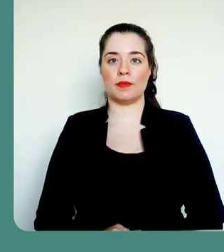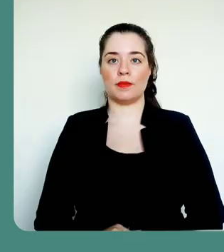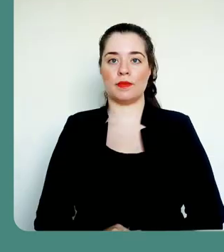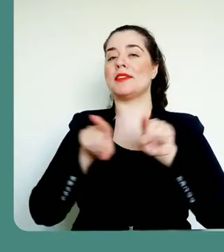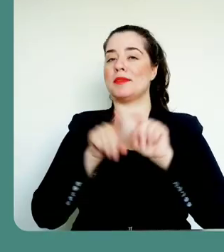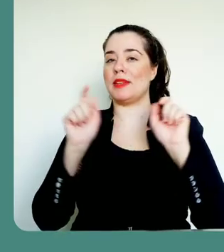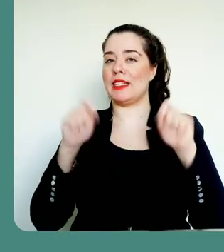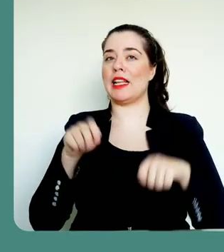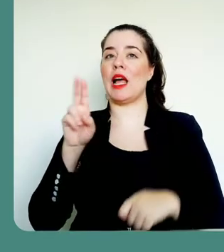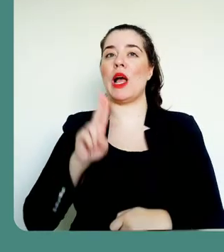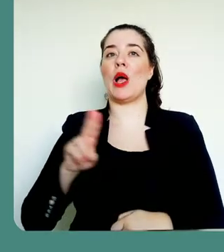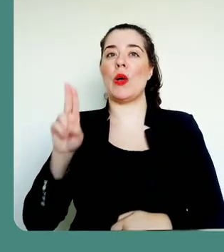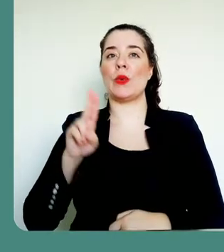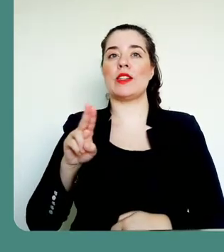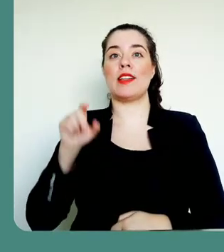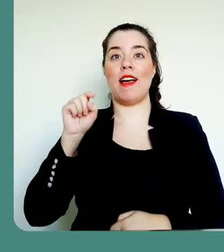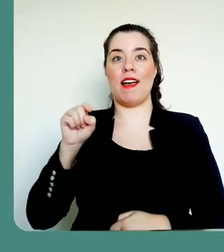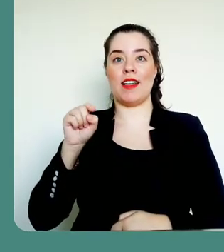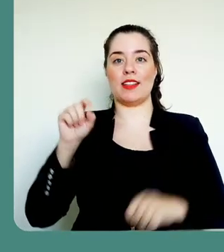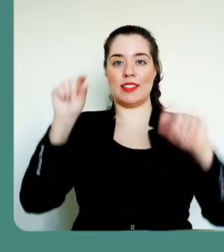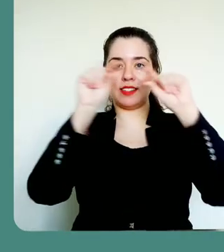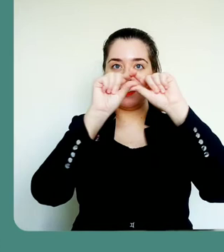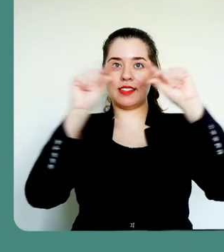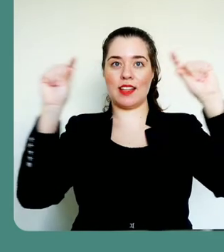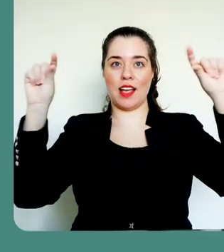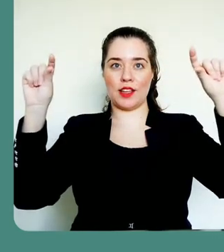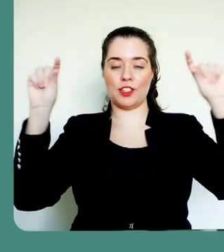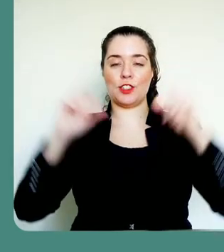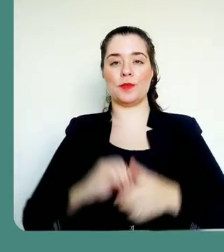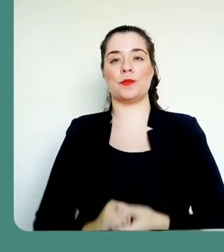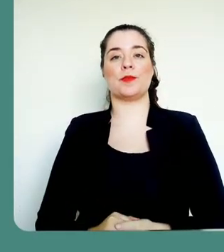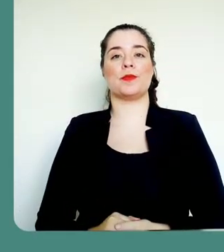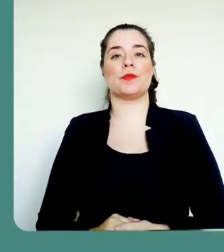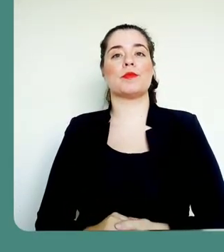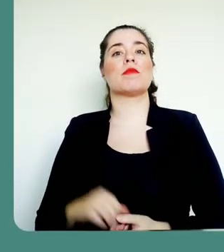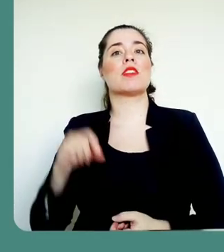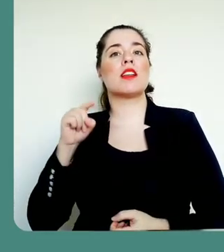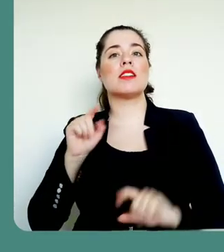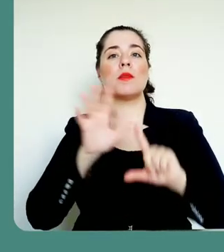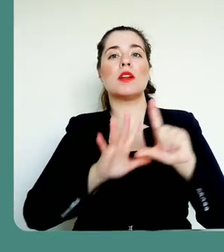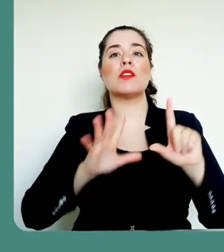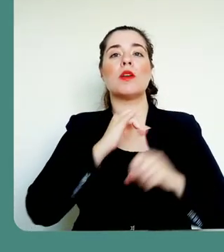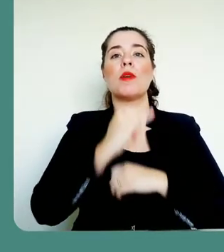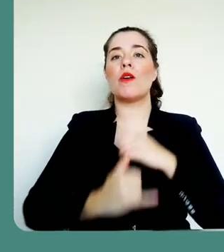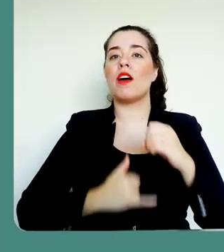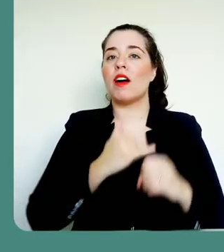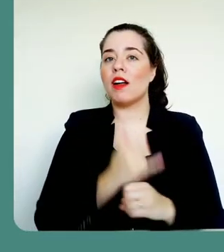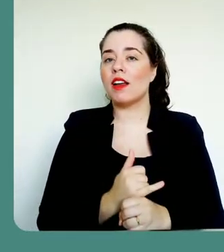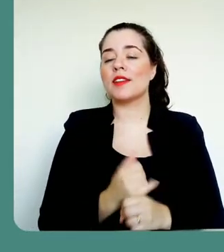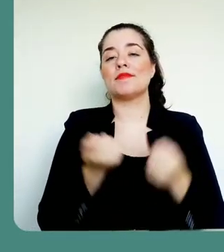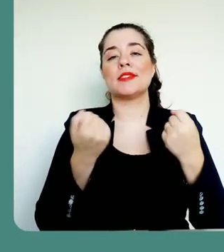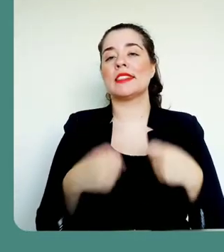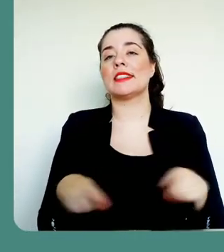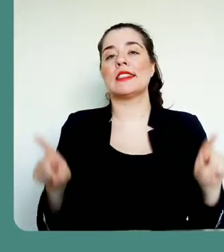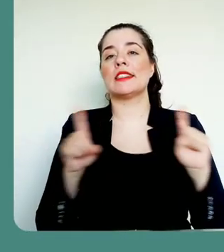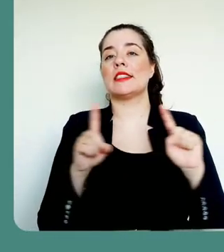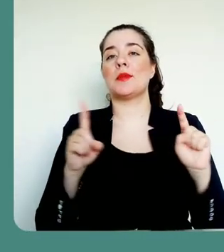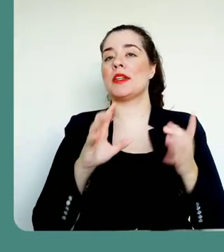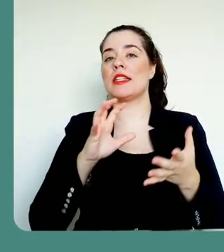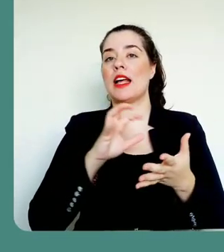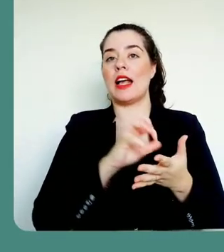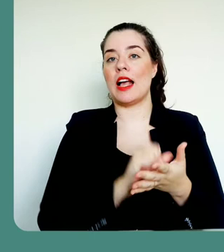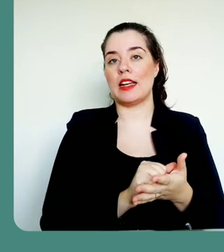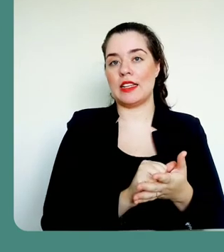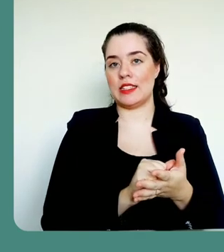Uma outra plataforma que pode ser utilizada é a Answer Garden. Answer Garden é uma plataforma online que não necessita que